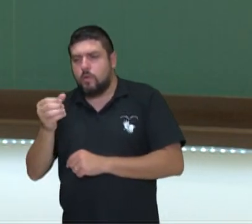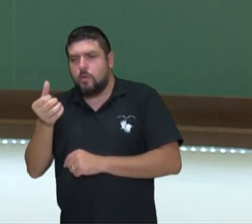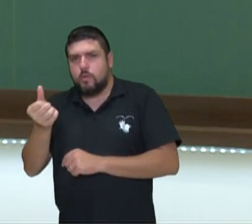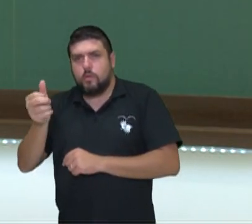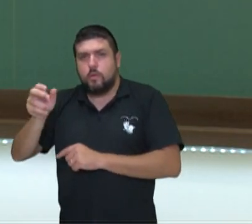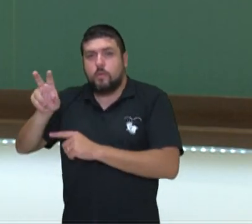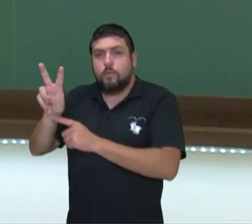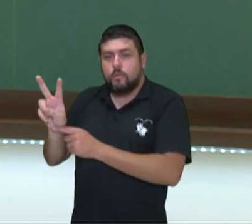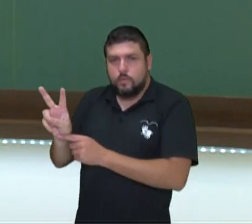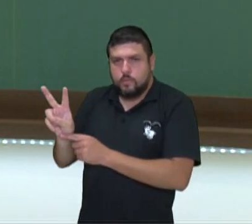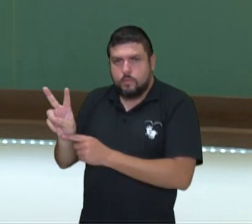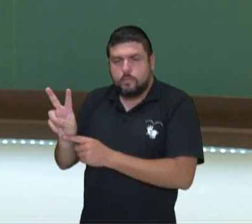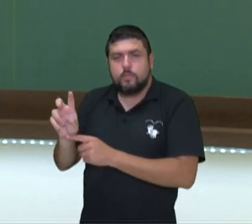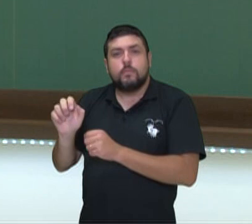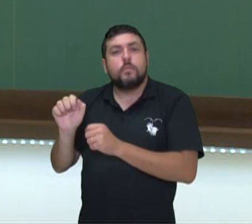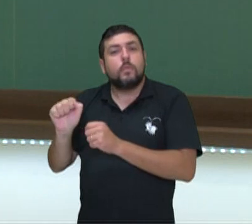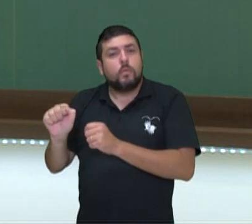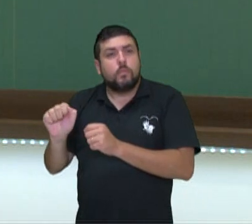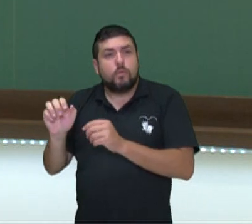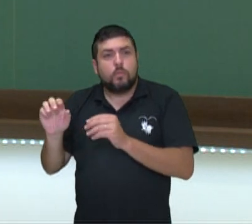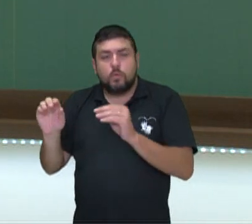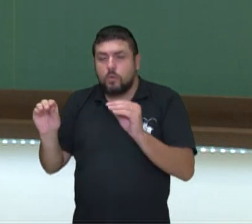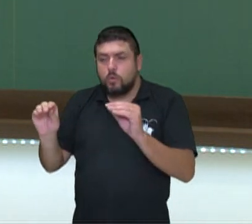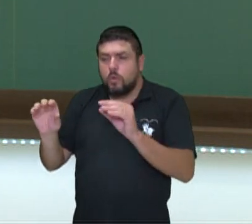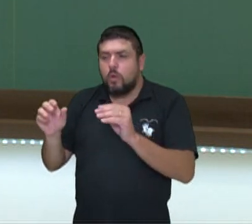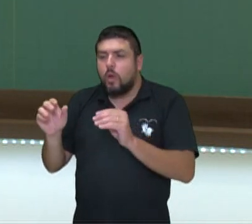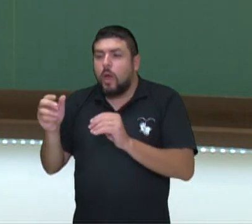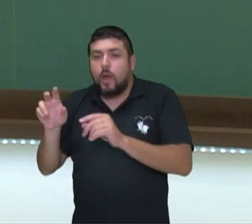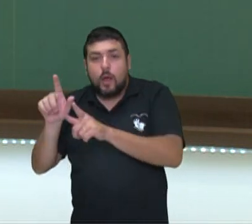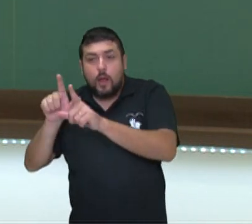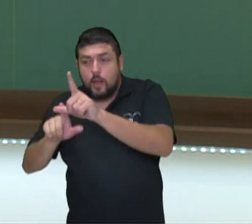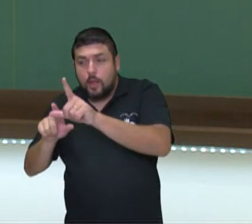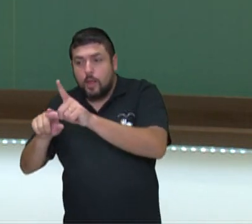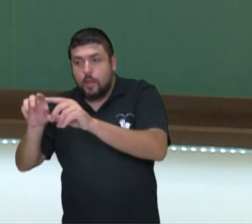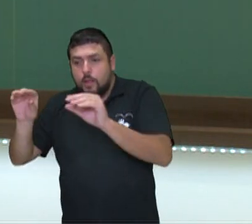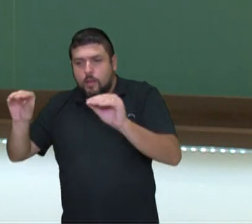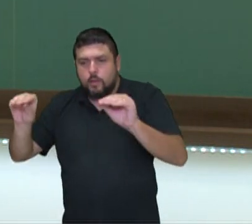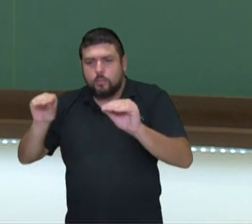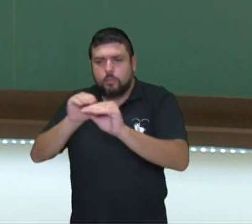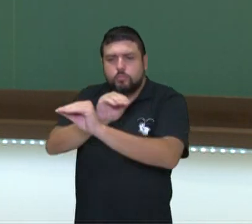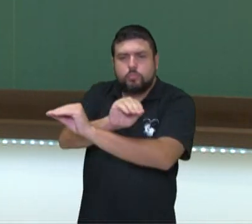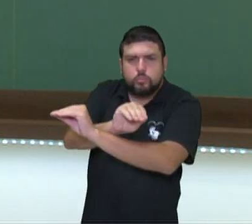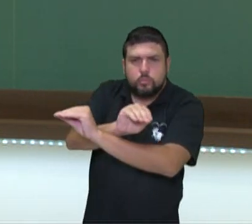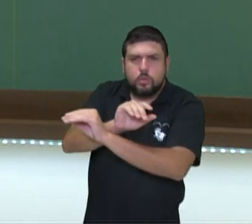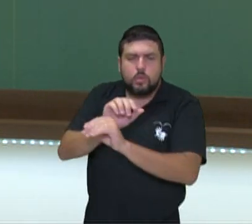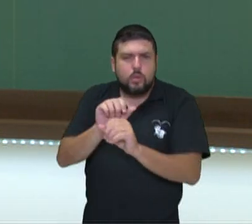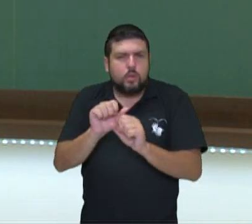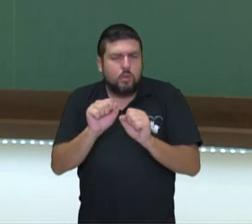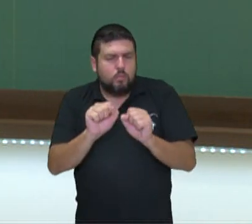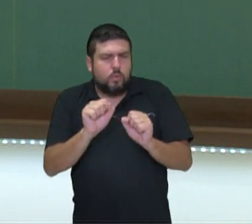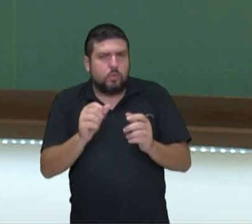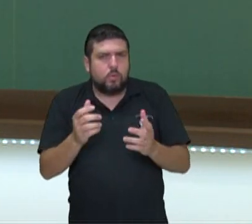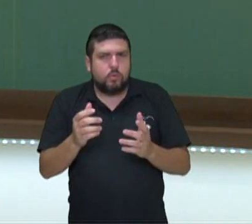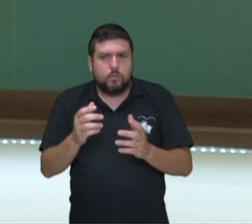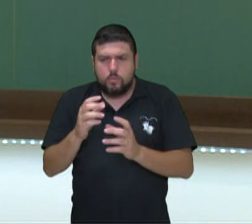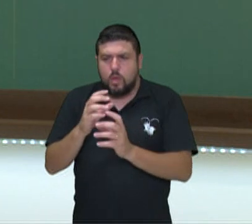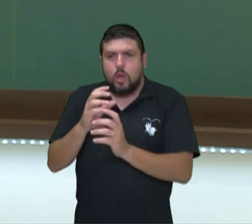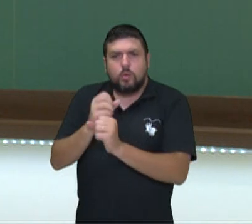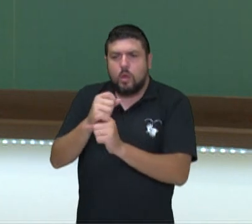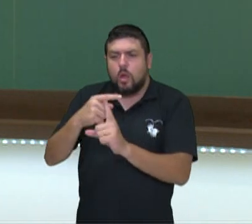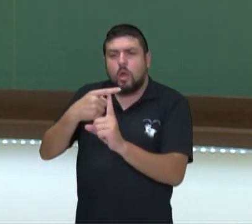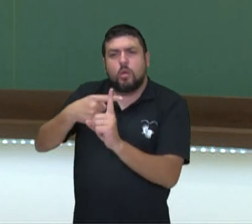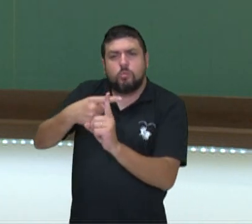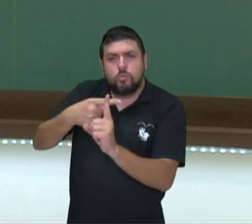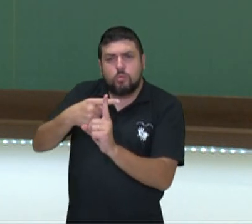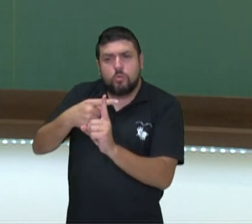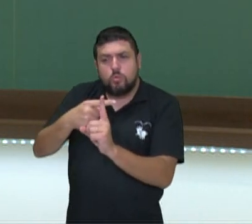escrever igualzinho ali a função afim. A parte que tem a variável será a primeira, não tem problema nenhum, afinal de contas é uma soma, e a soma eu posso